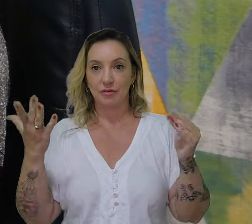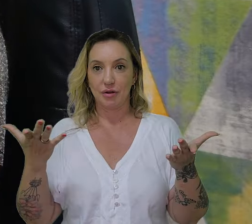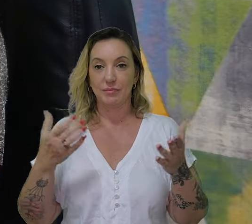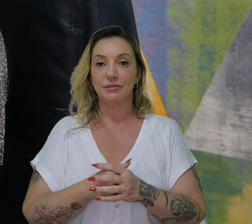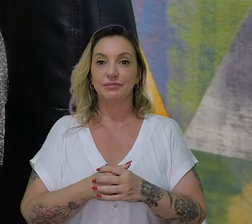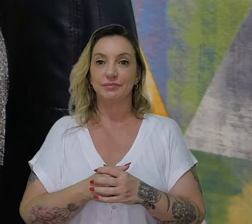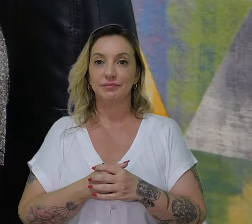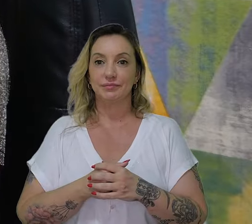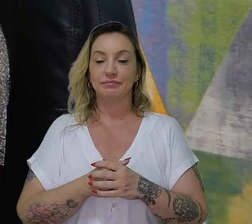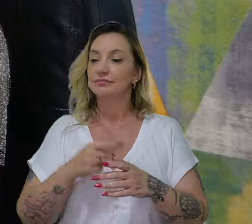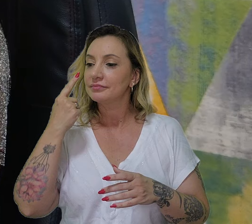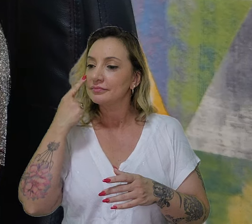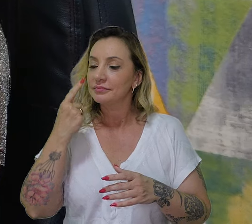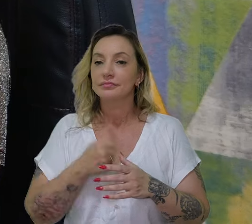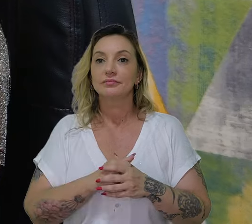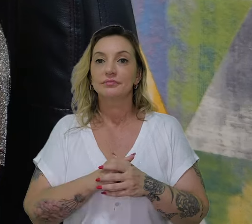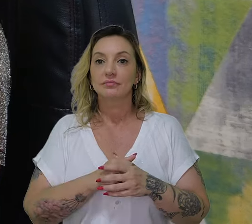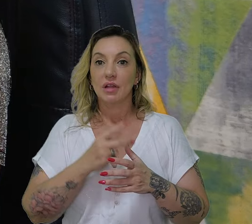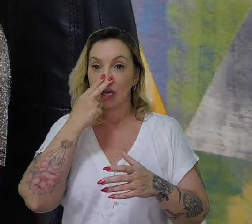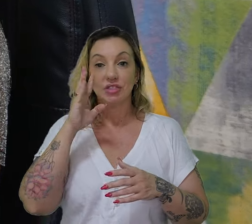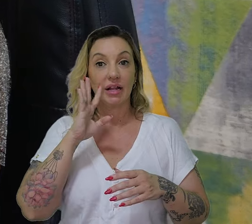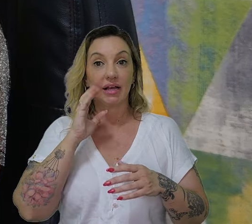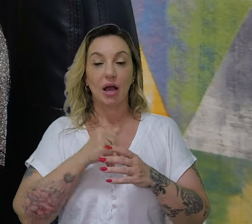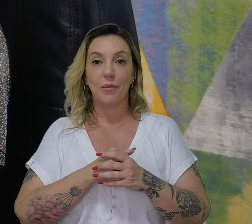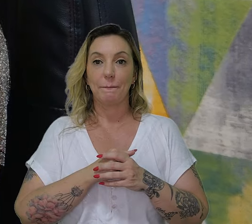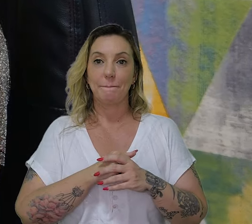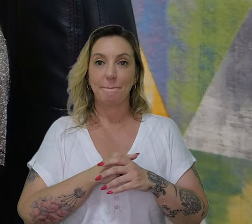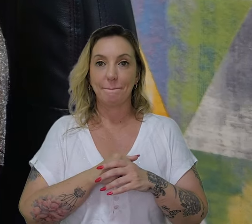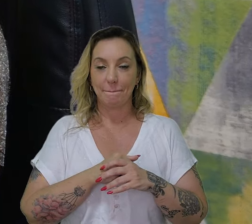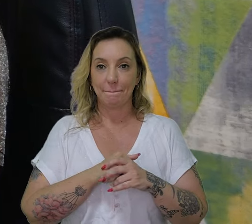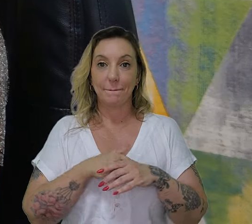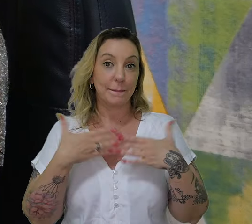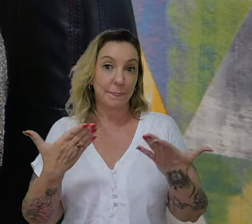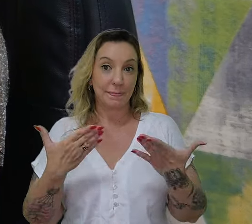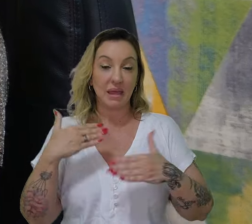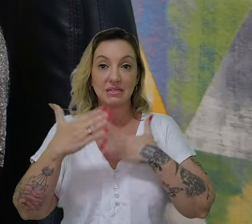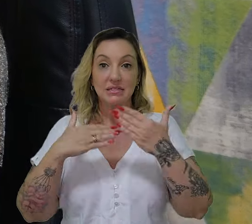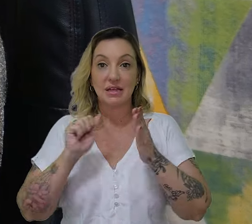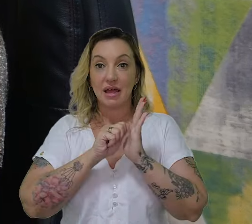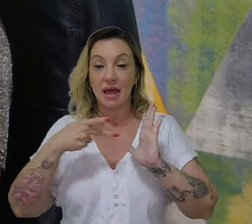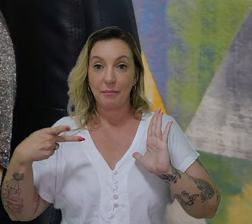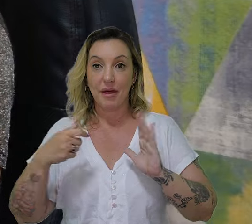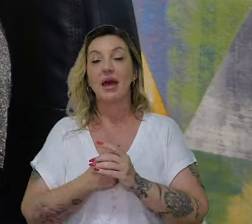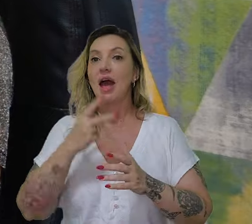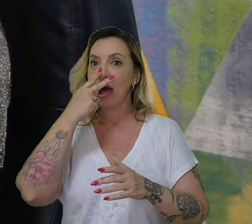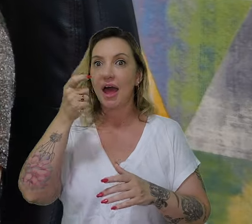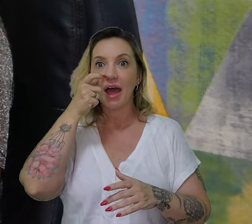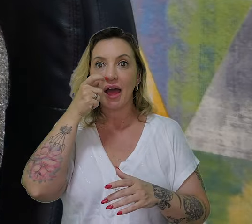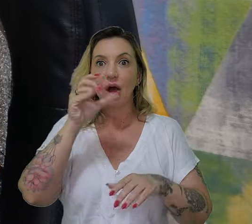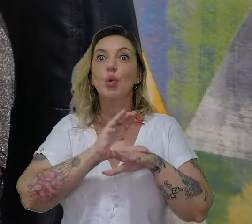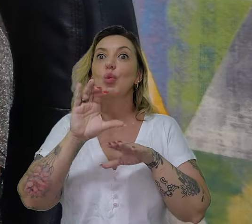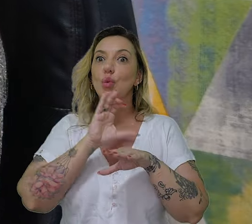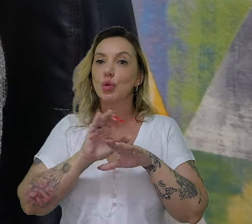eh deixa eu ver aqui um que eu achei legal eh bom desenvolvimento de aplicativo Eu achei bem interessante ter um